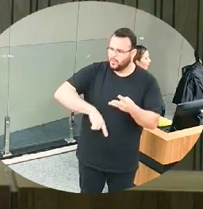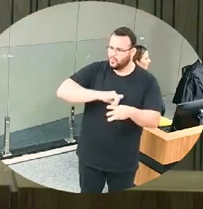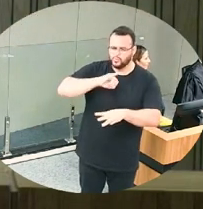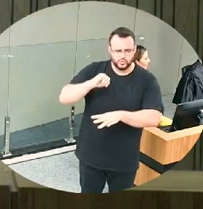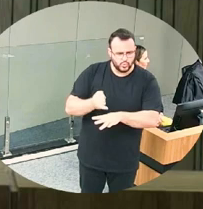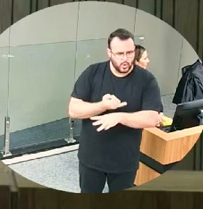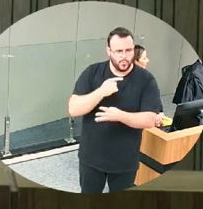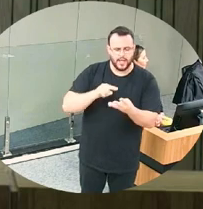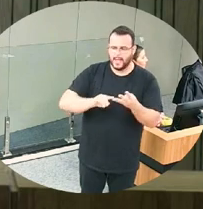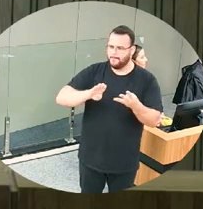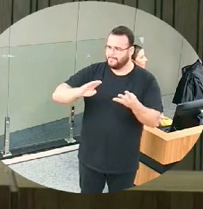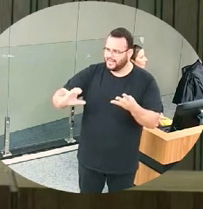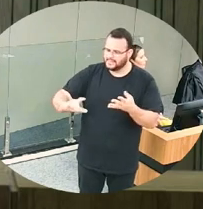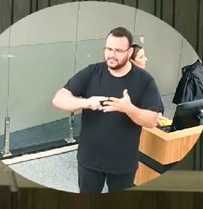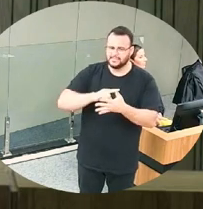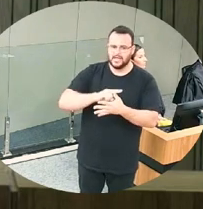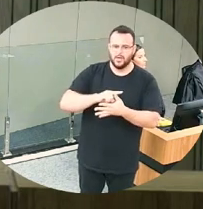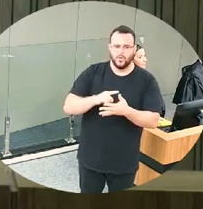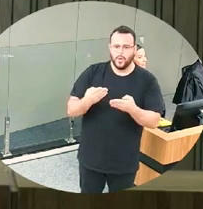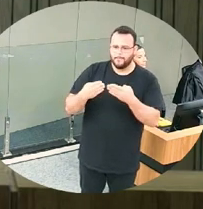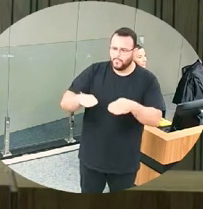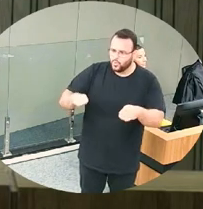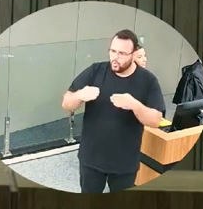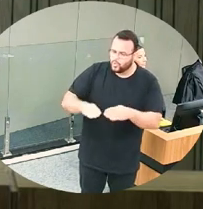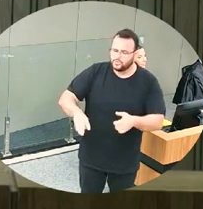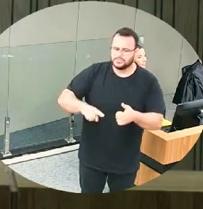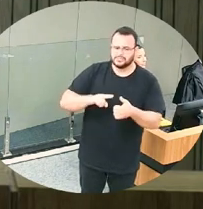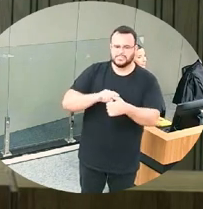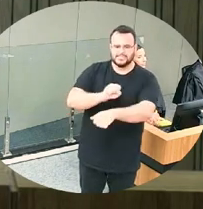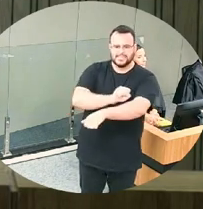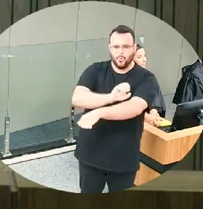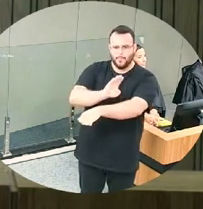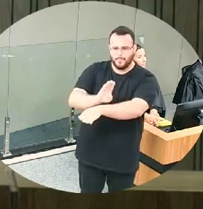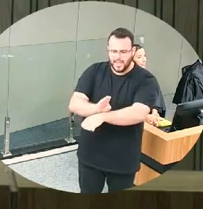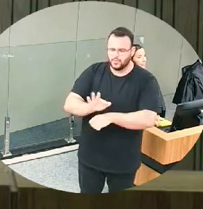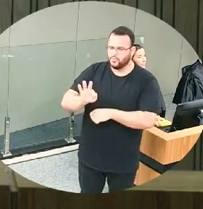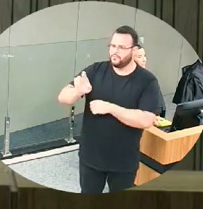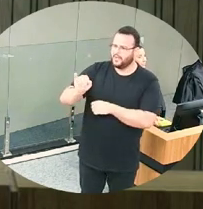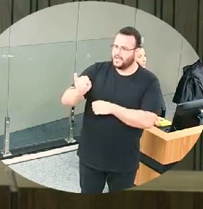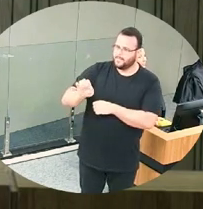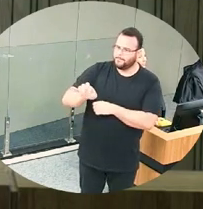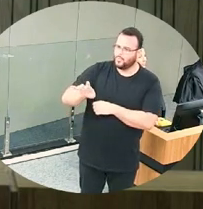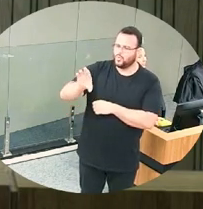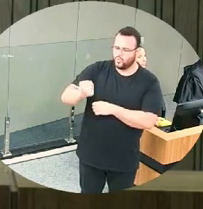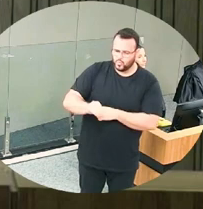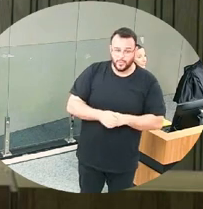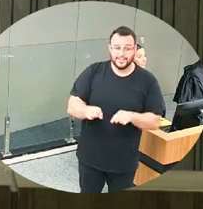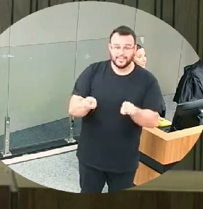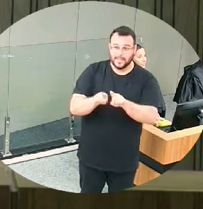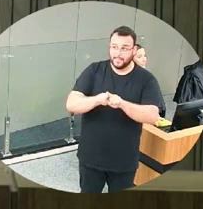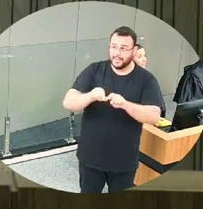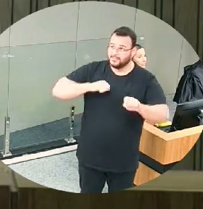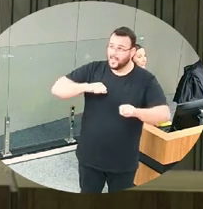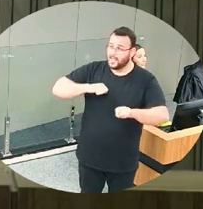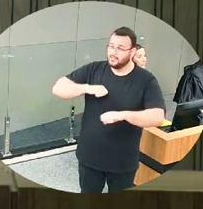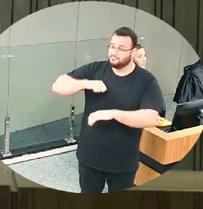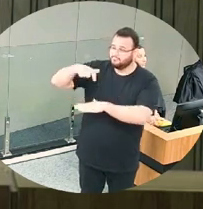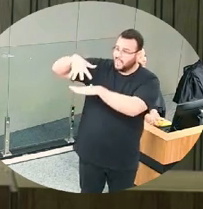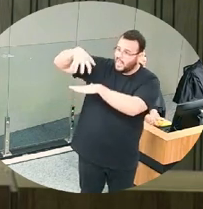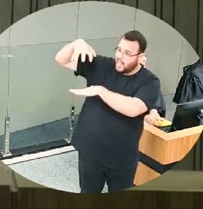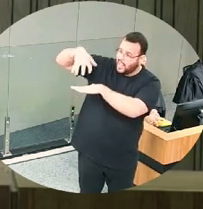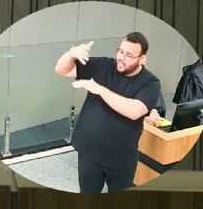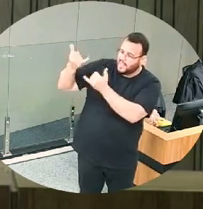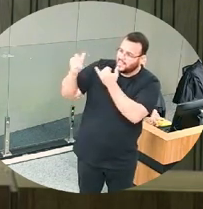bário Camburiu Brusque São Bento Fraiburgo estamos instalando um painel fotovoltaico até o final do